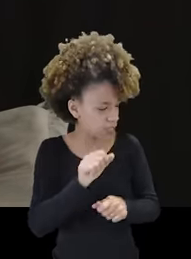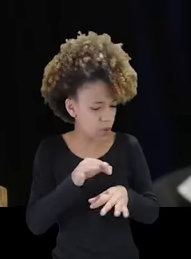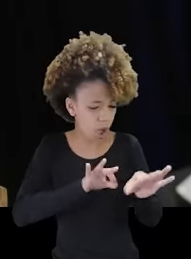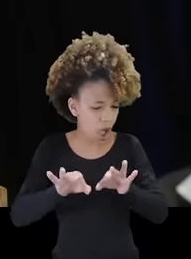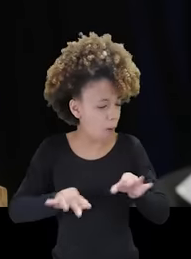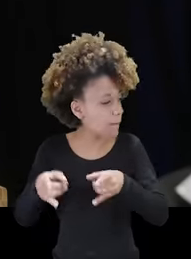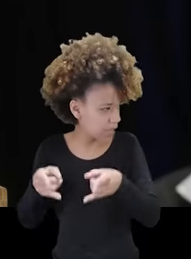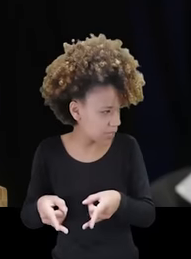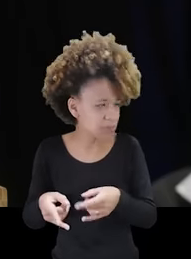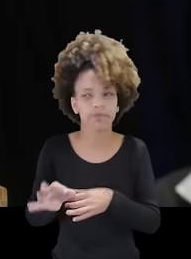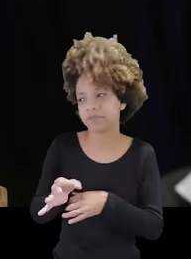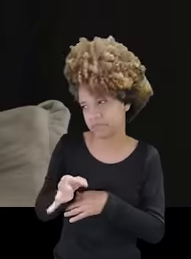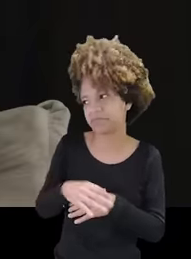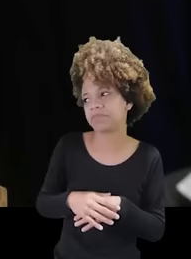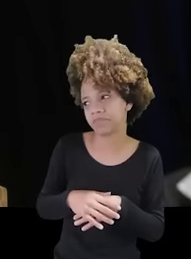sua cama